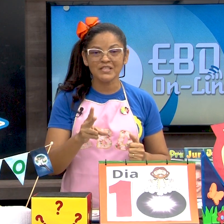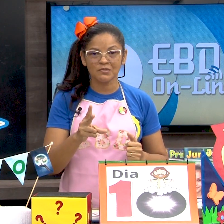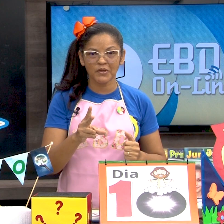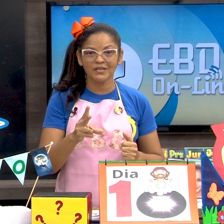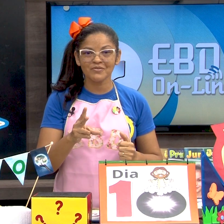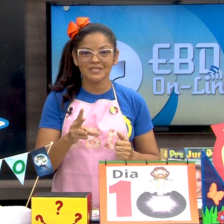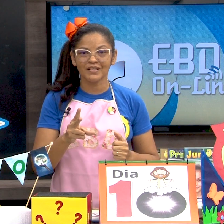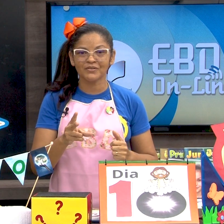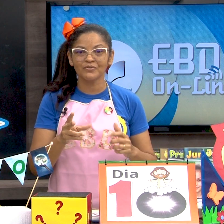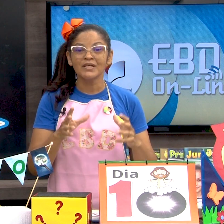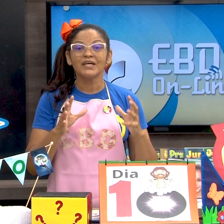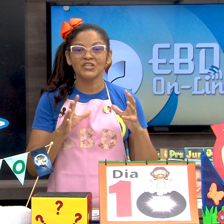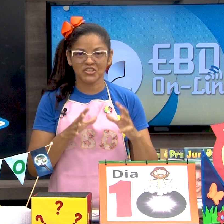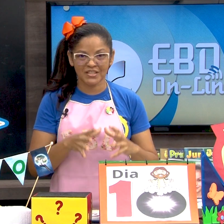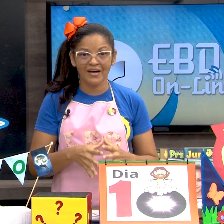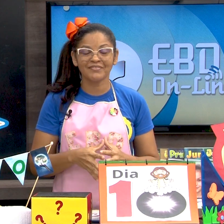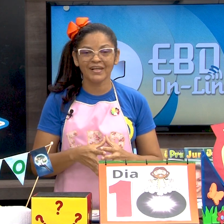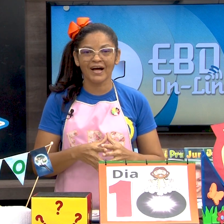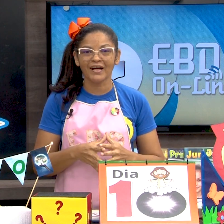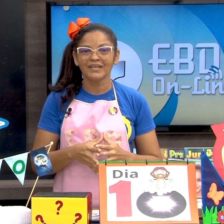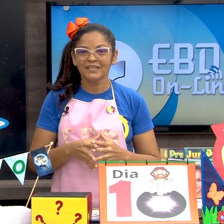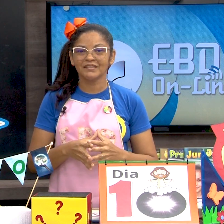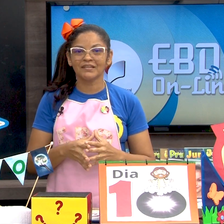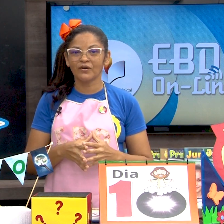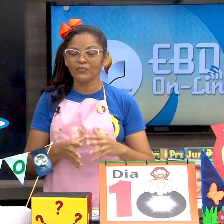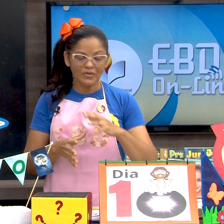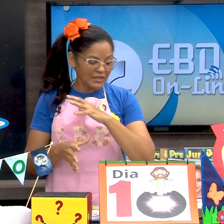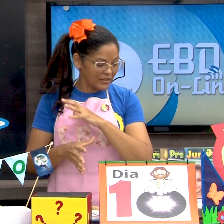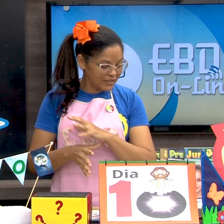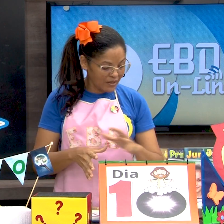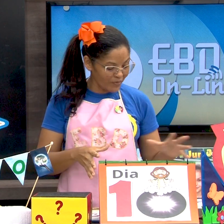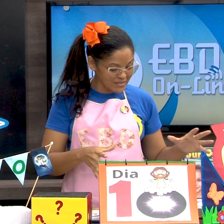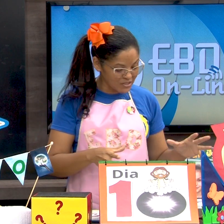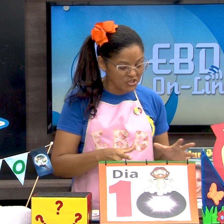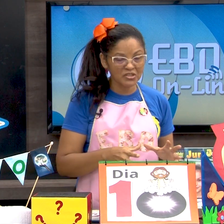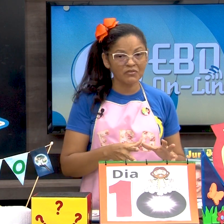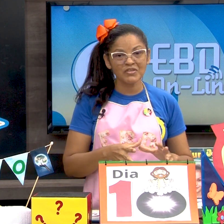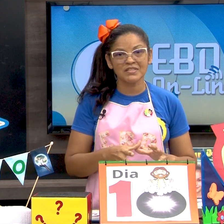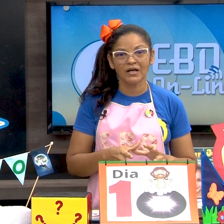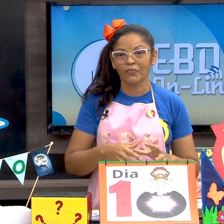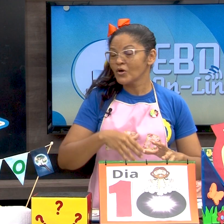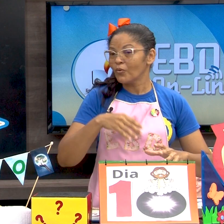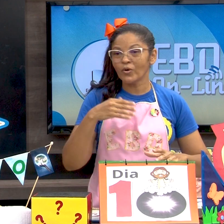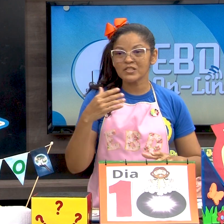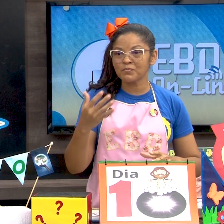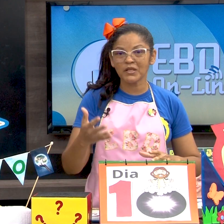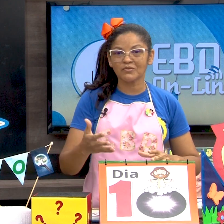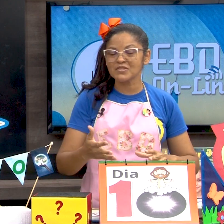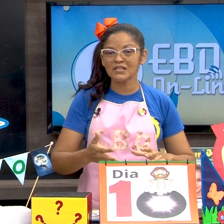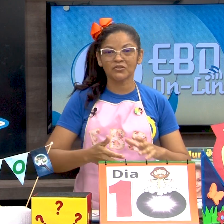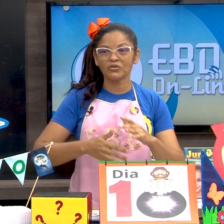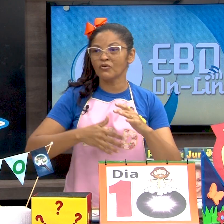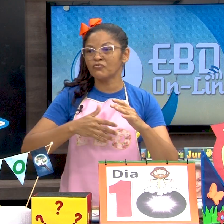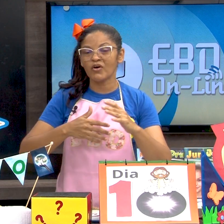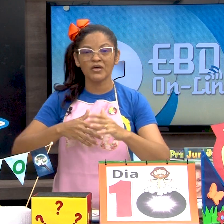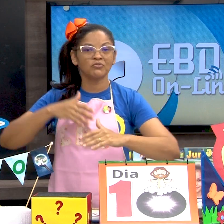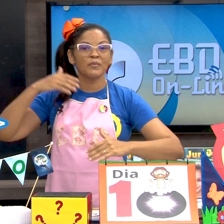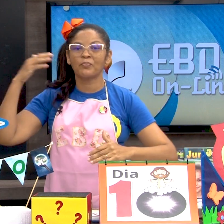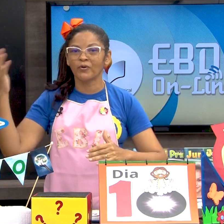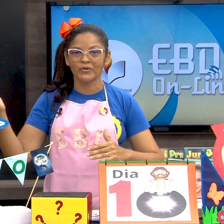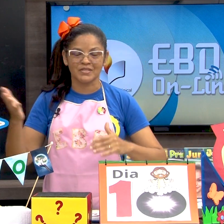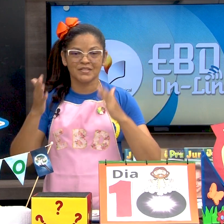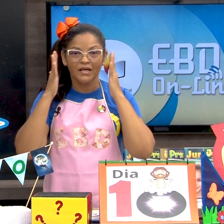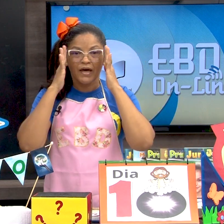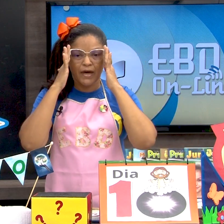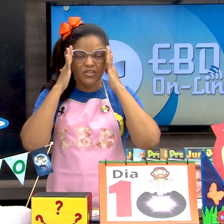e o Espírito Santo estava lá então não existe divisão o espírito santo não veio